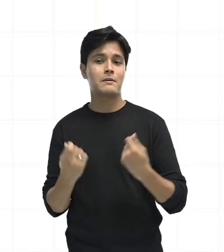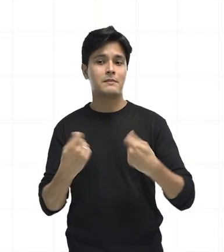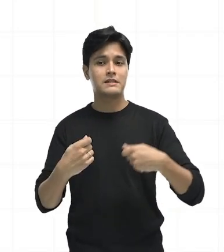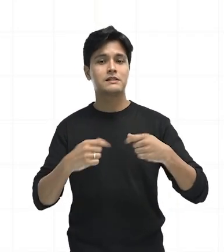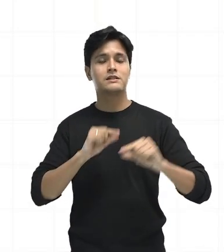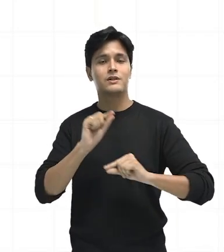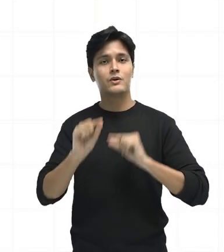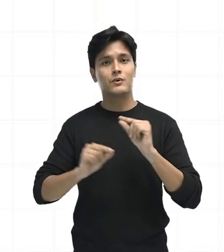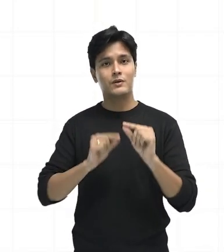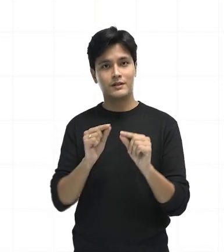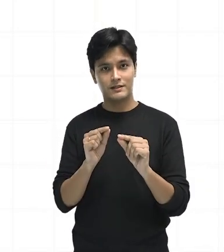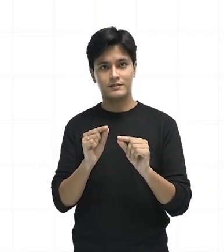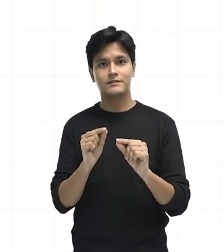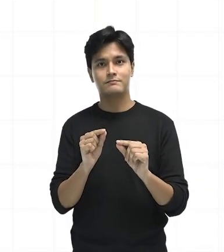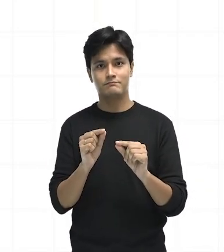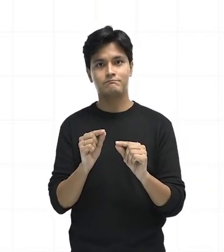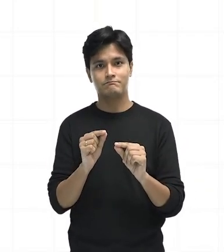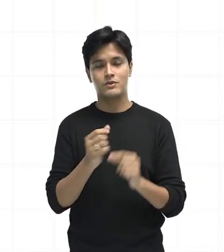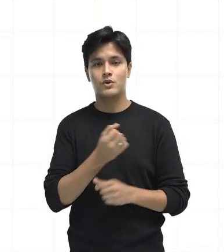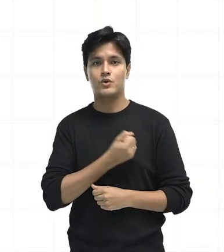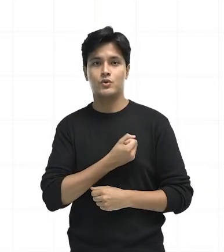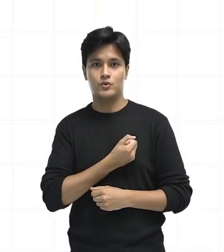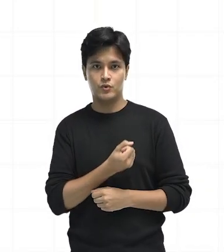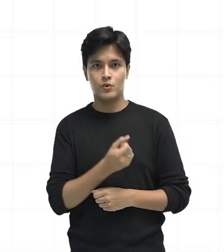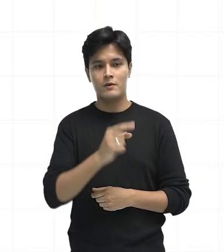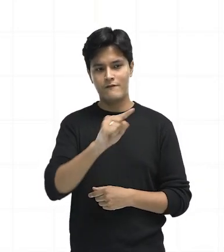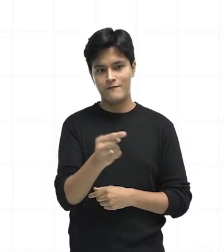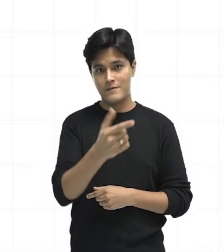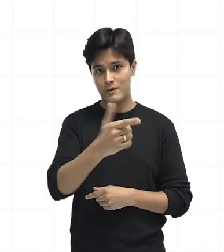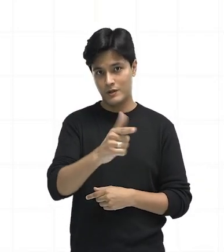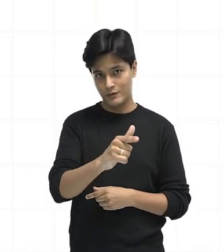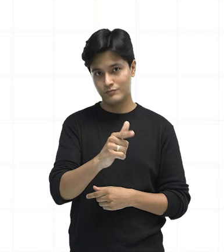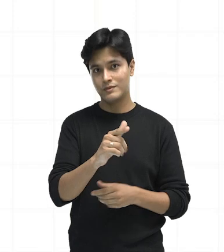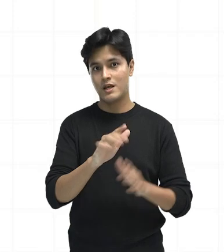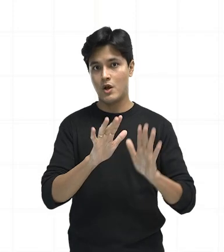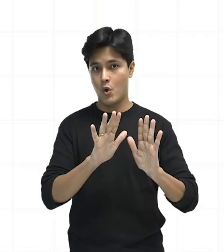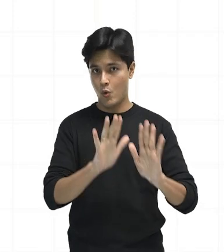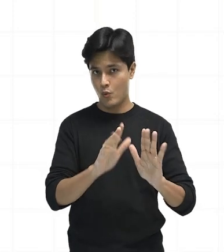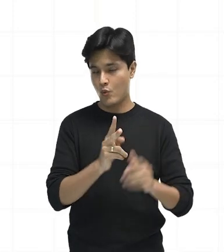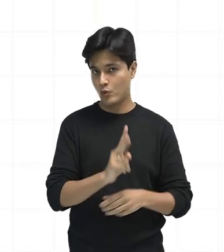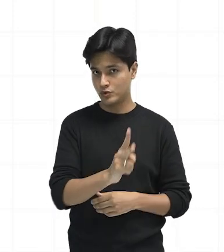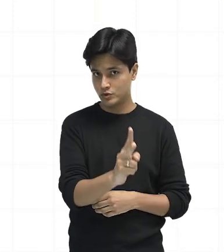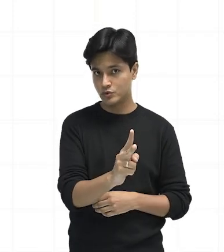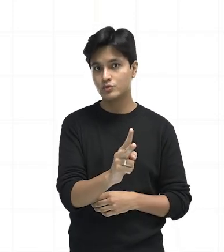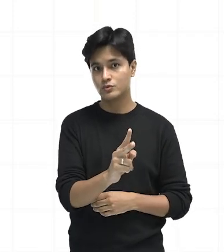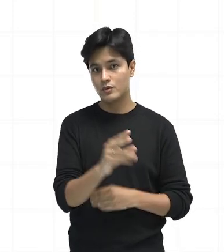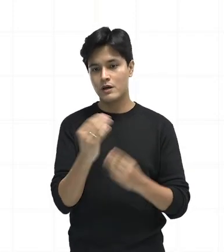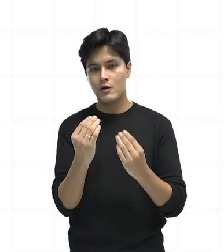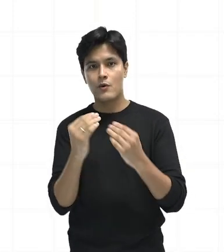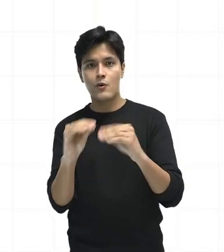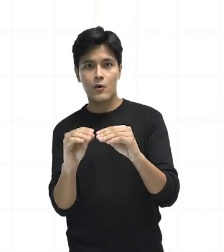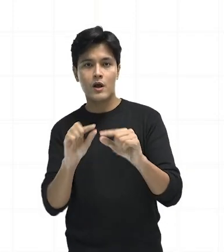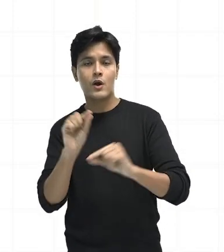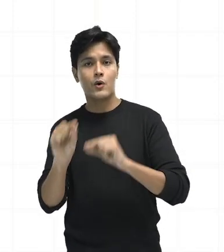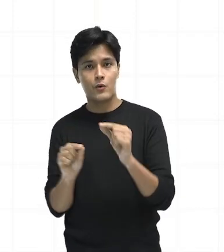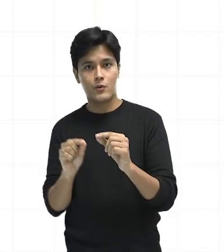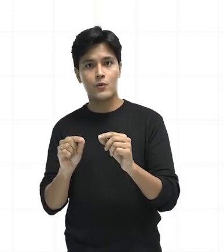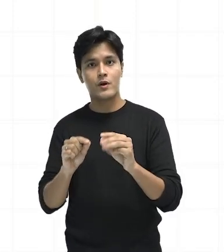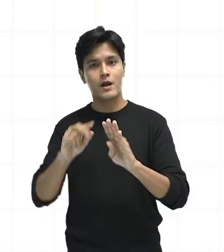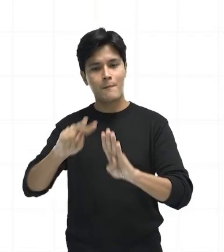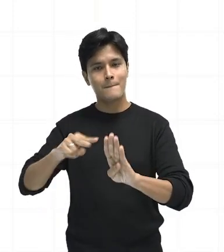devemos conservar número sem a vírgula no numerador da fração e colocar a potência de